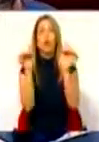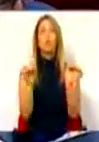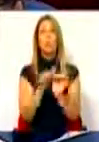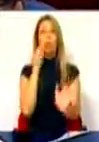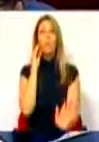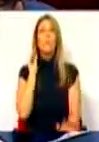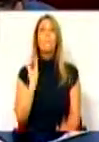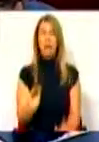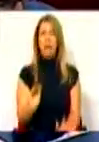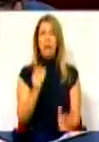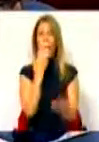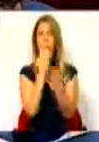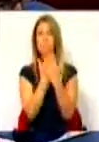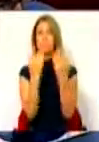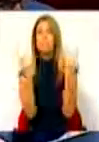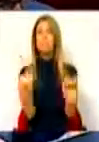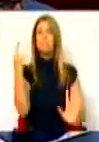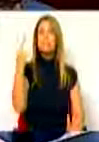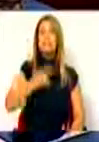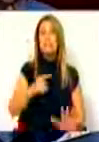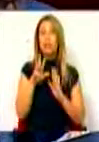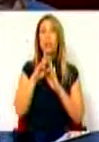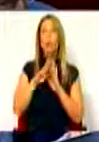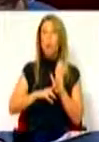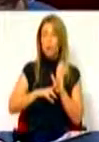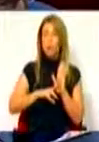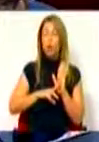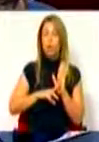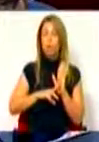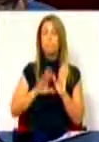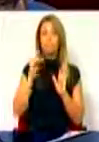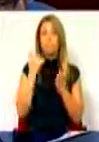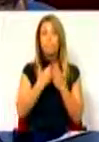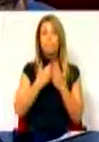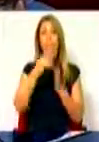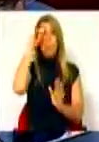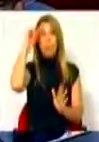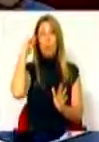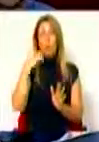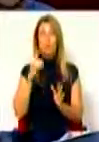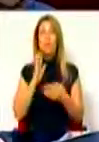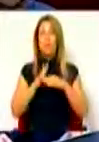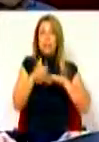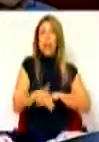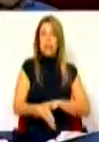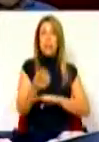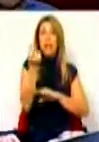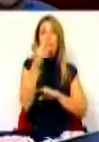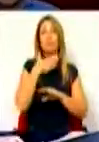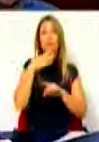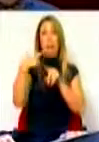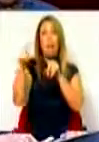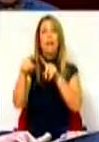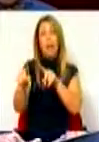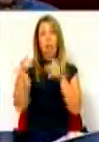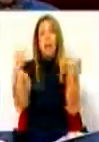está confrontado com exigências regulatórias que tornam cada vez mais exigente o acesso ao crédito. Existe aí uma falha de